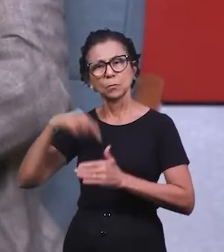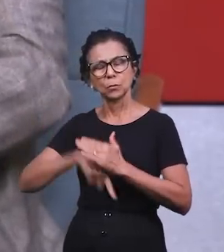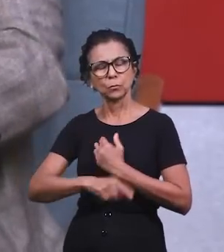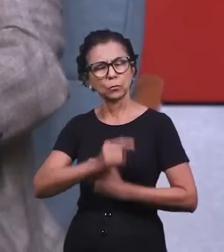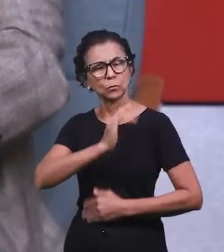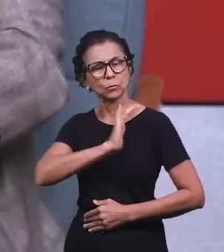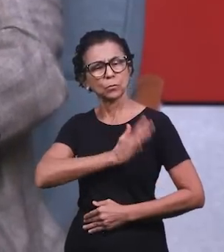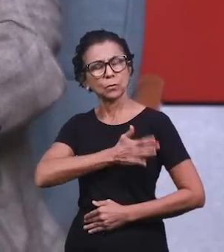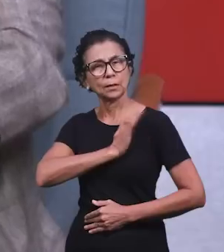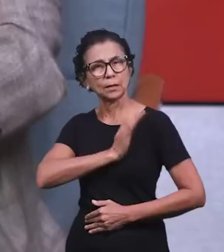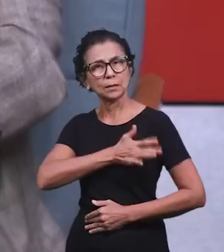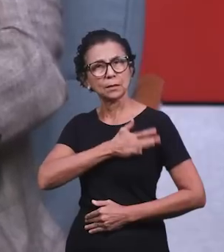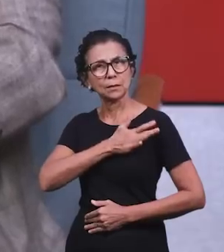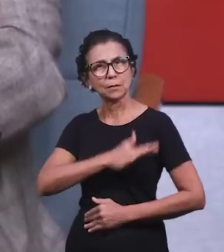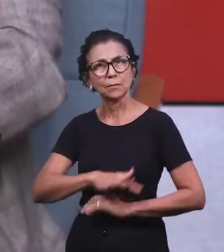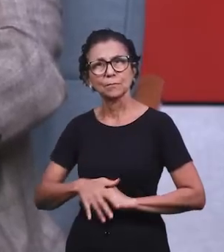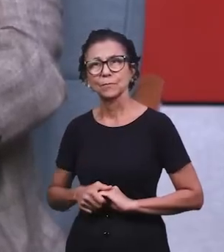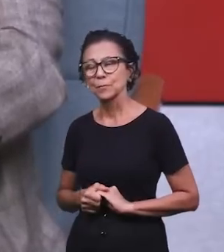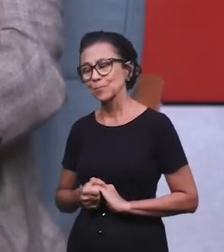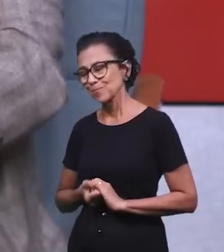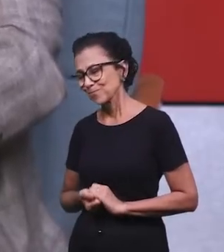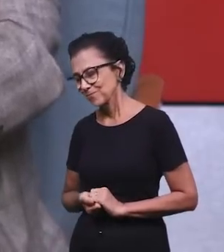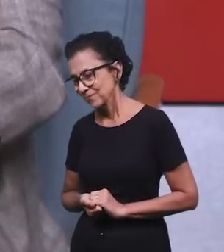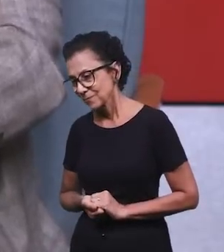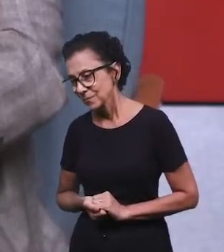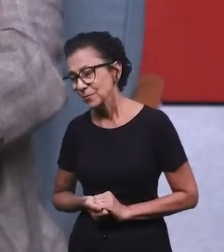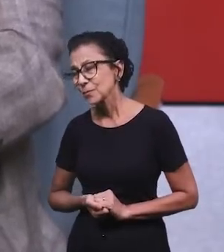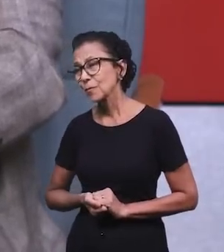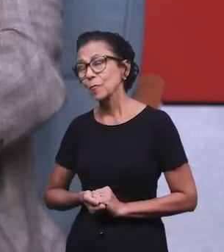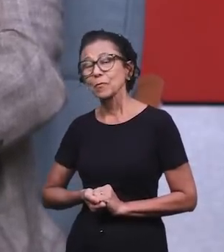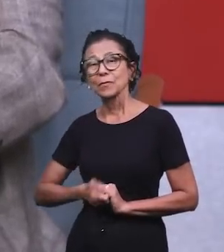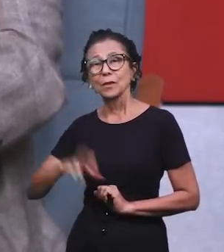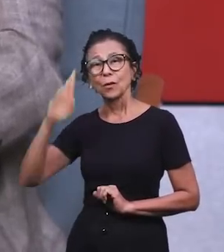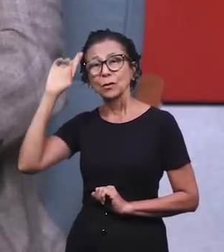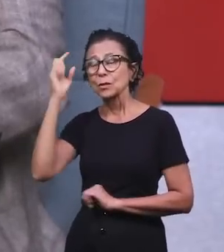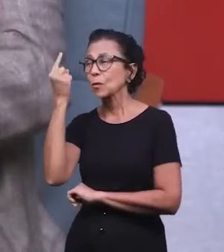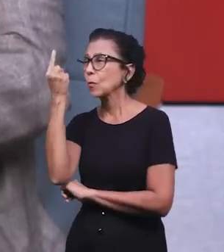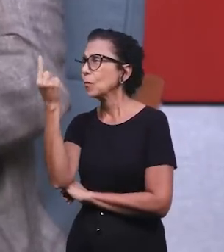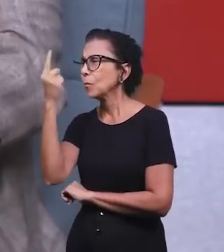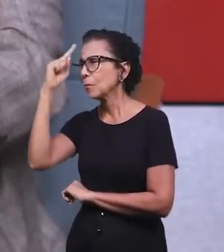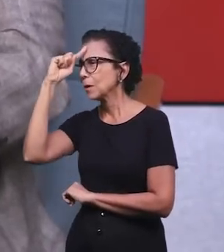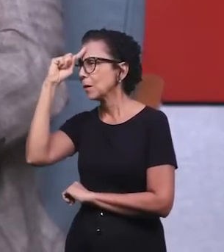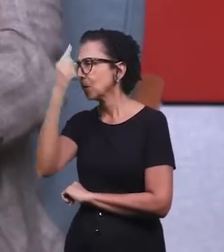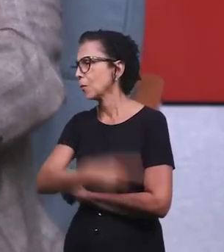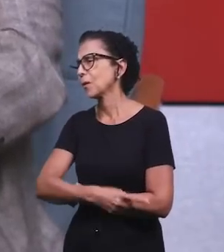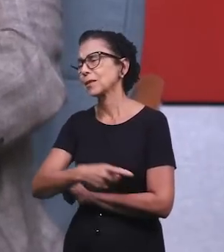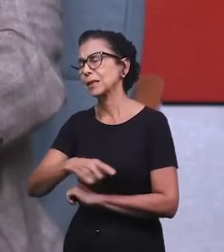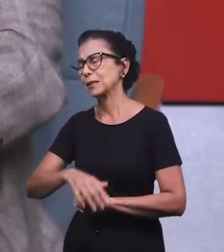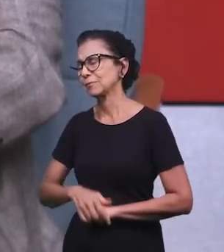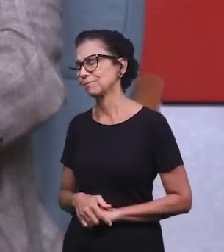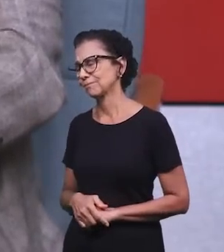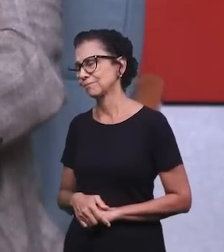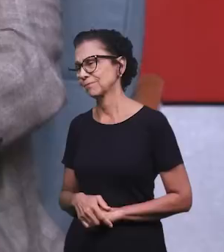você diz ao Senhor, Senhor, dá uma ordem nesse